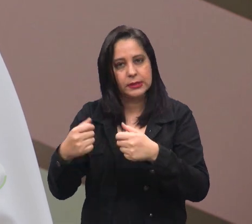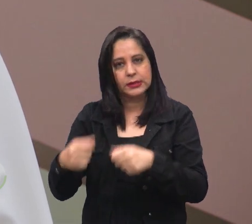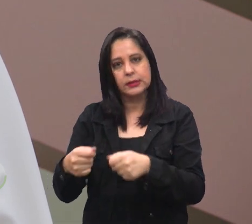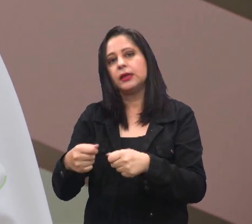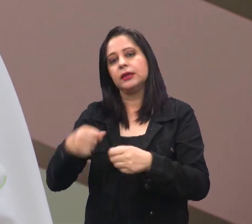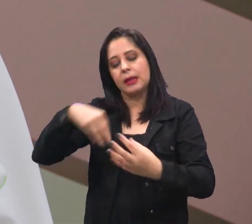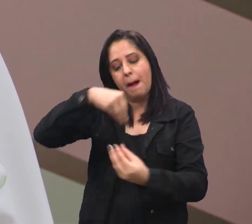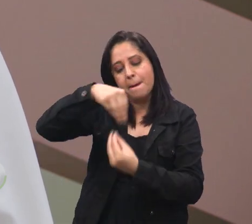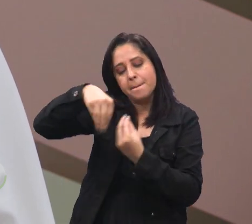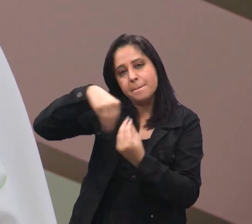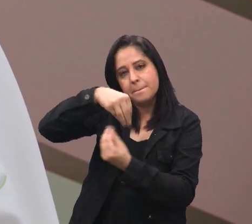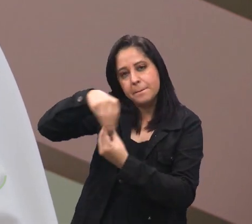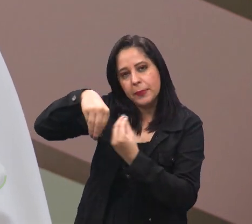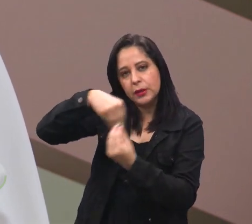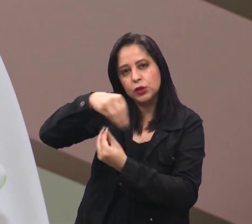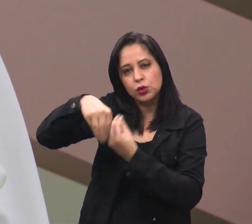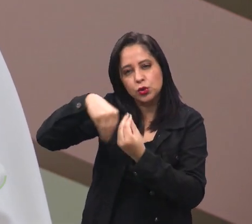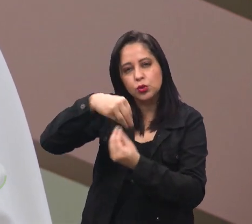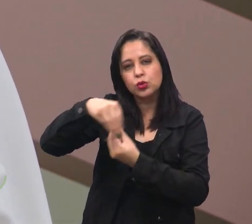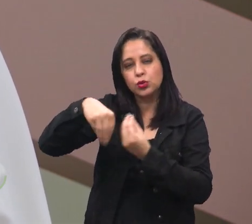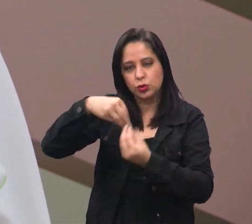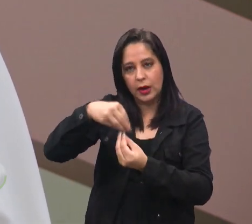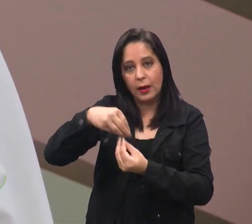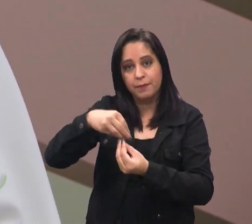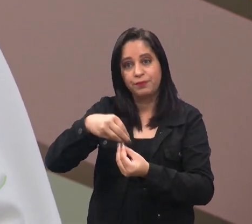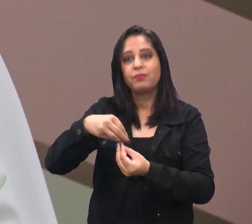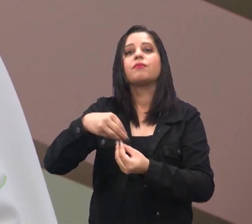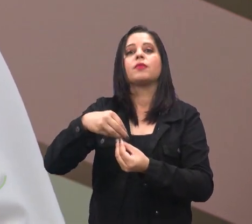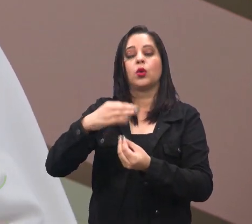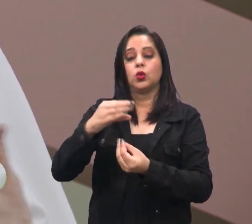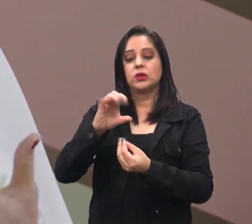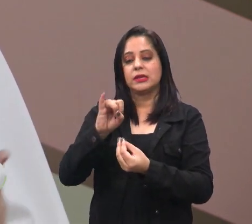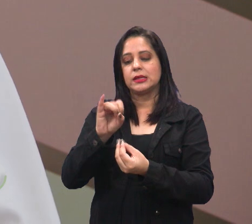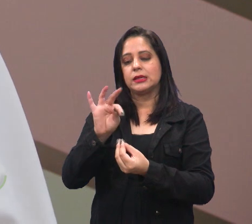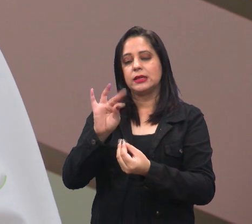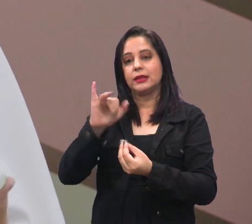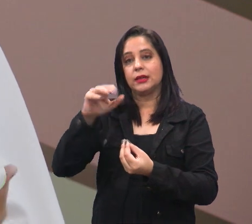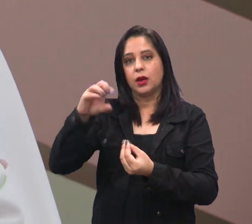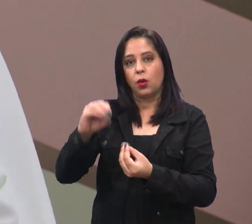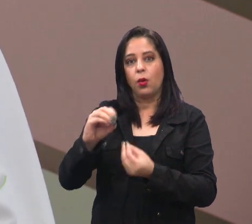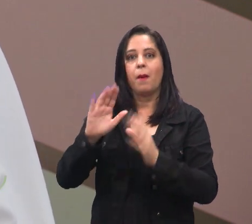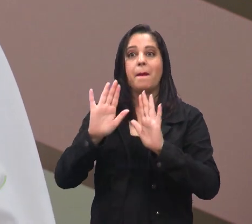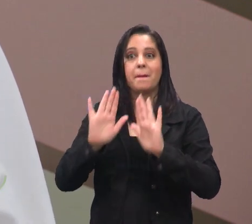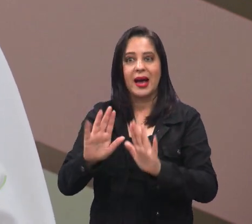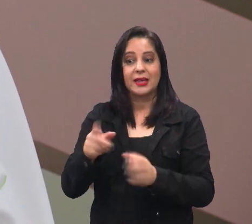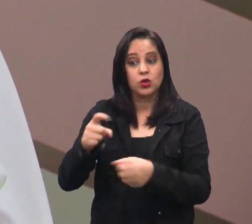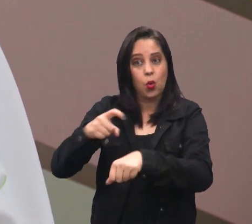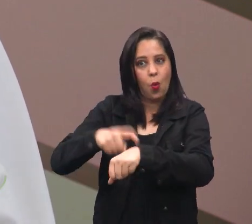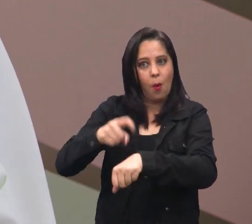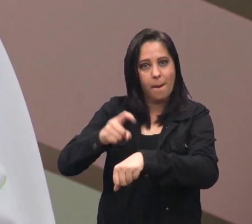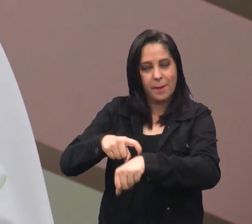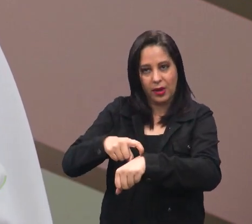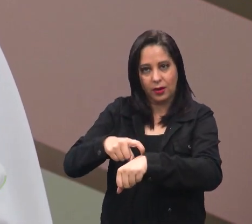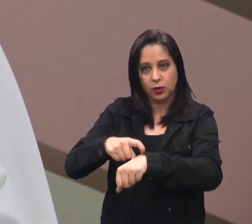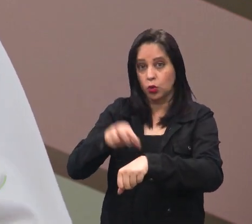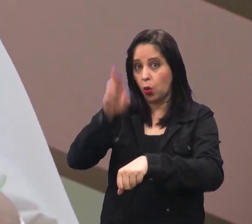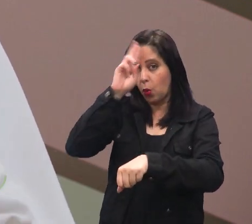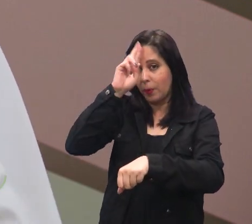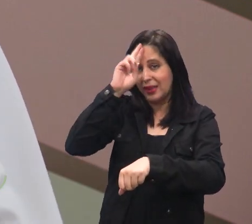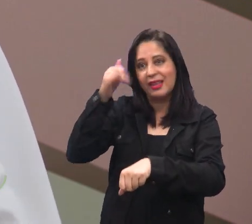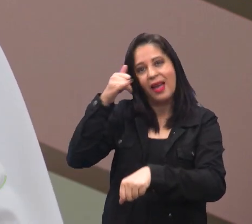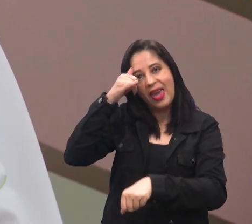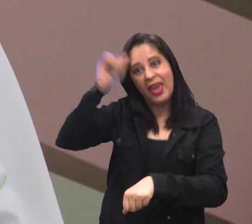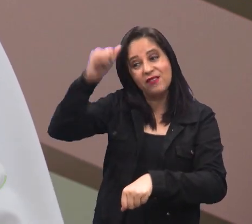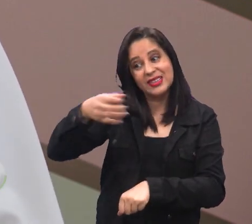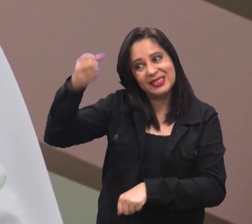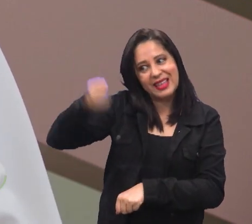na absorção do ferro, mas o cálcio pode atrapalhar. Então, na alimentação do almoço é bom evitar leite e laticínios, porque